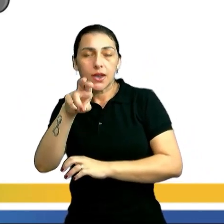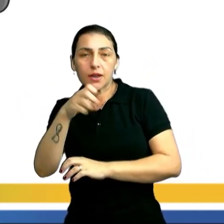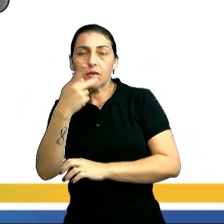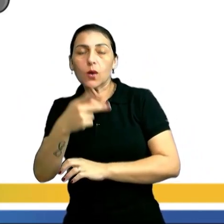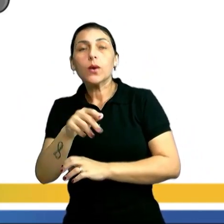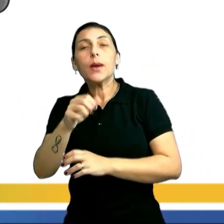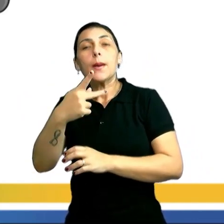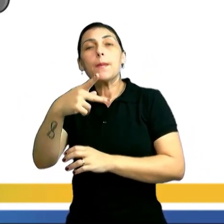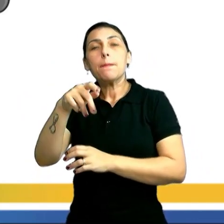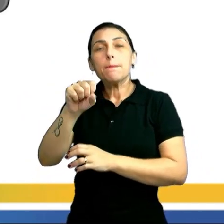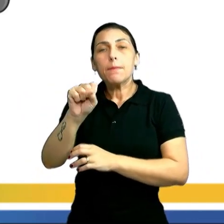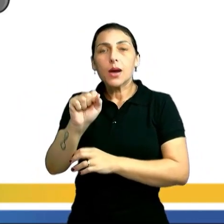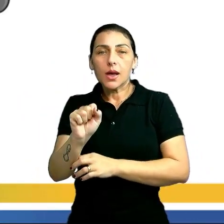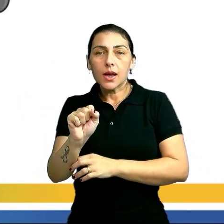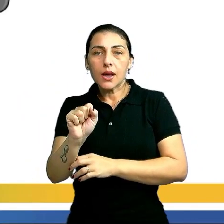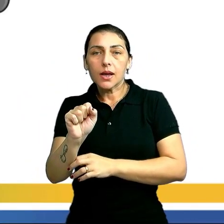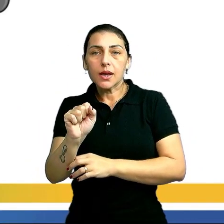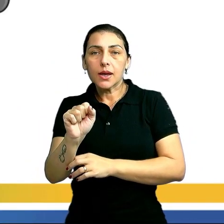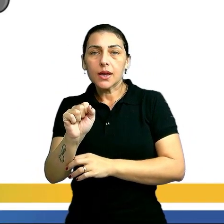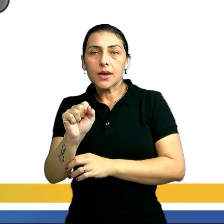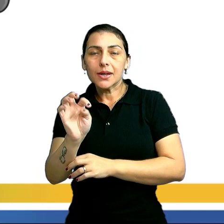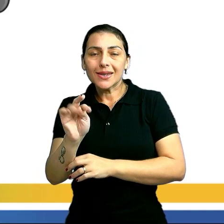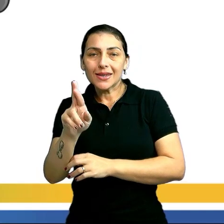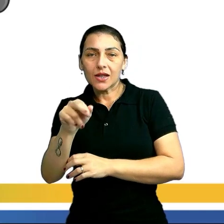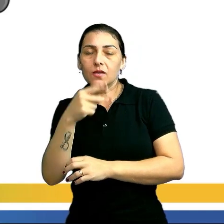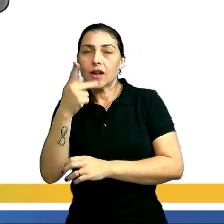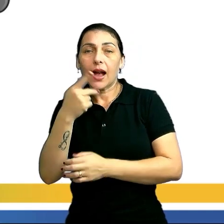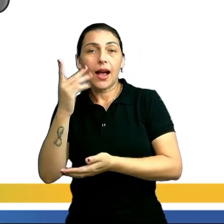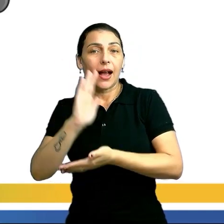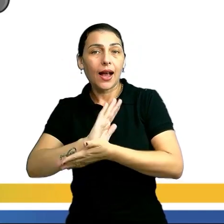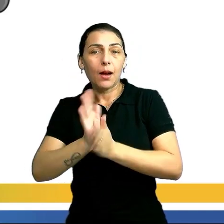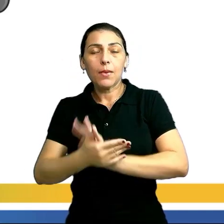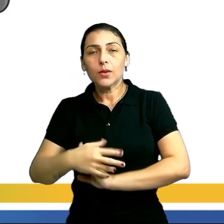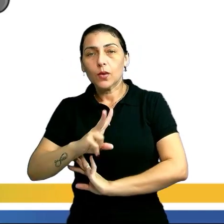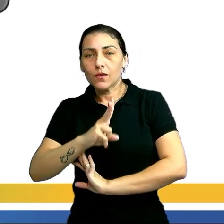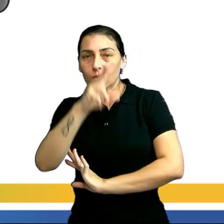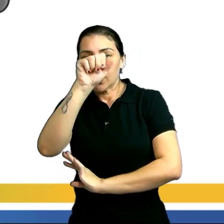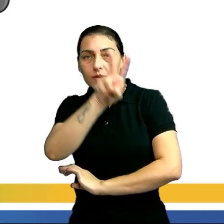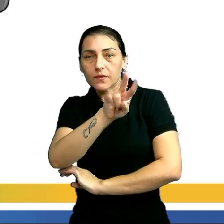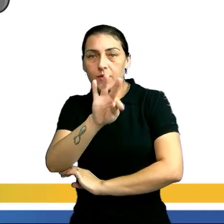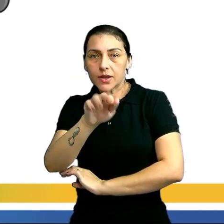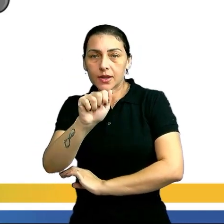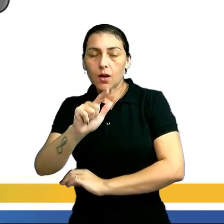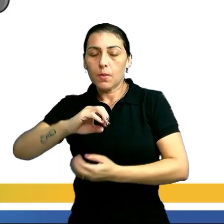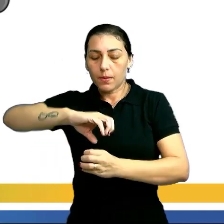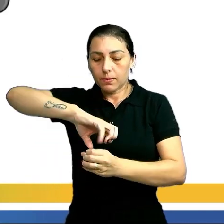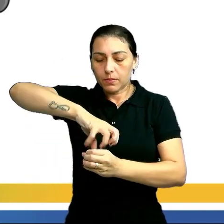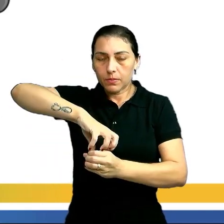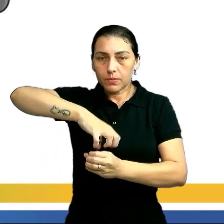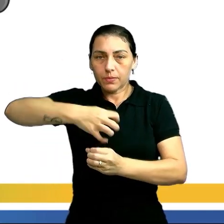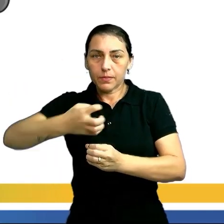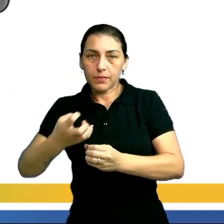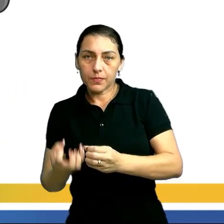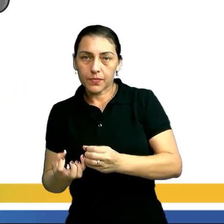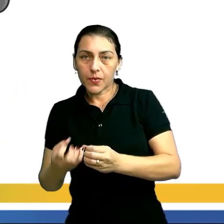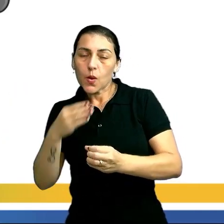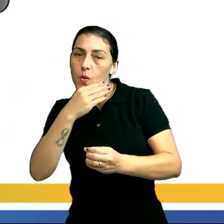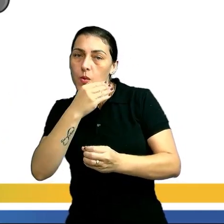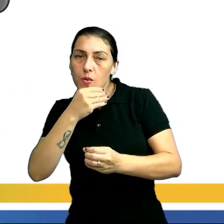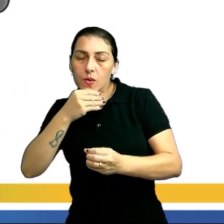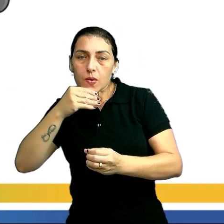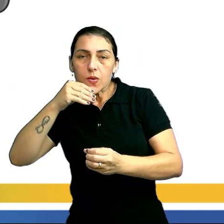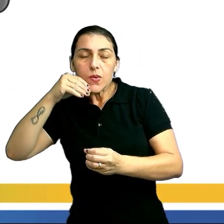tinha acabado com a força vital. Mas aí ele abriu e o suco